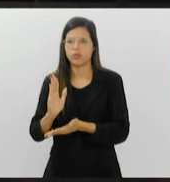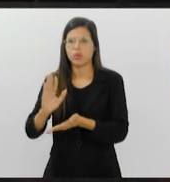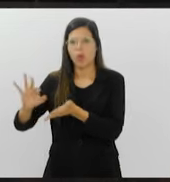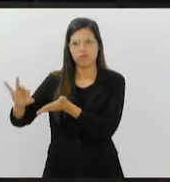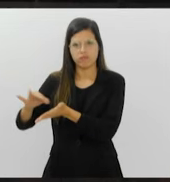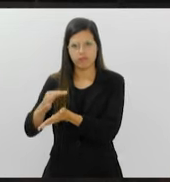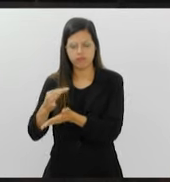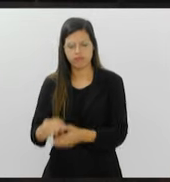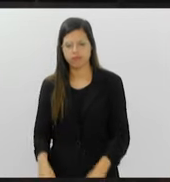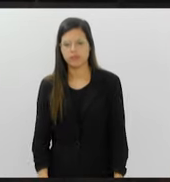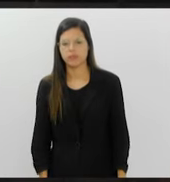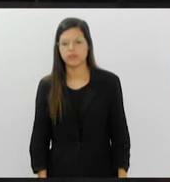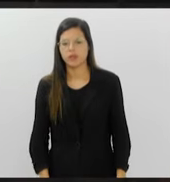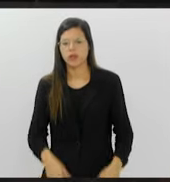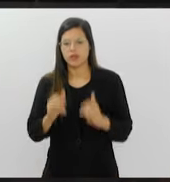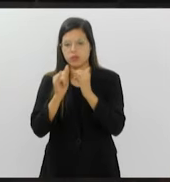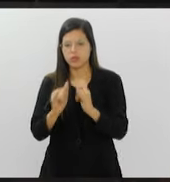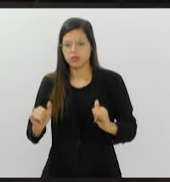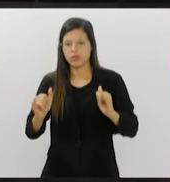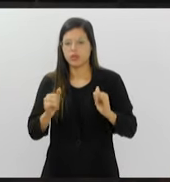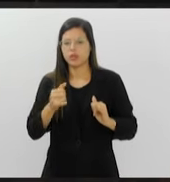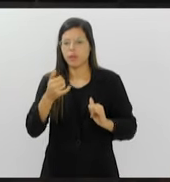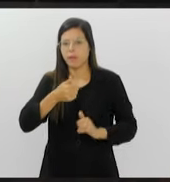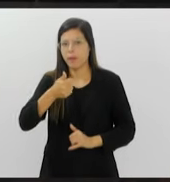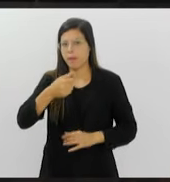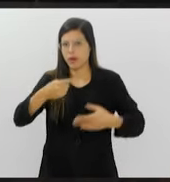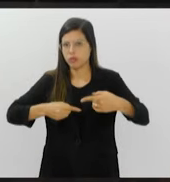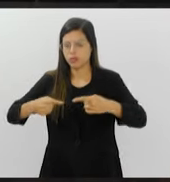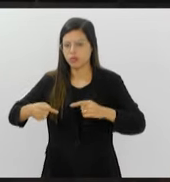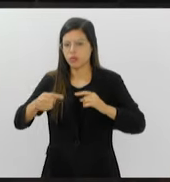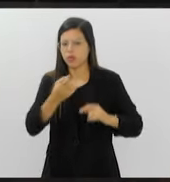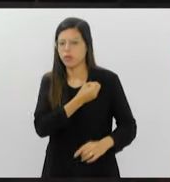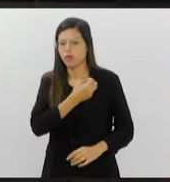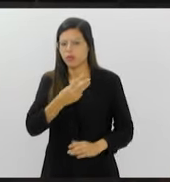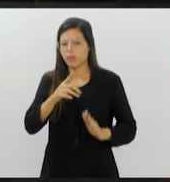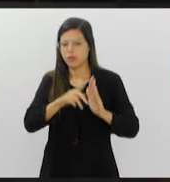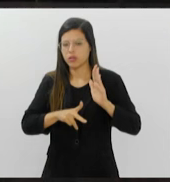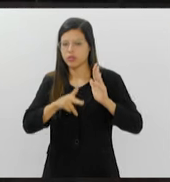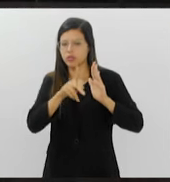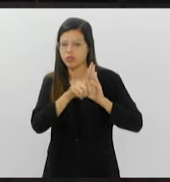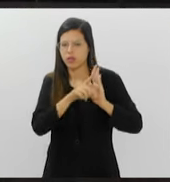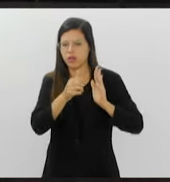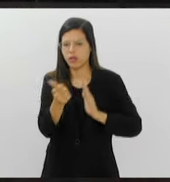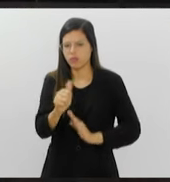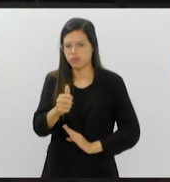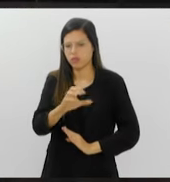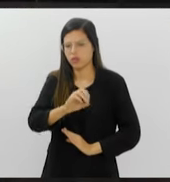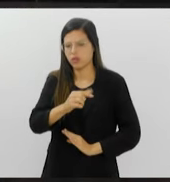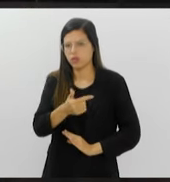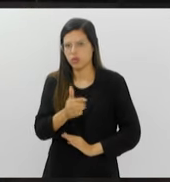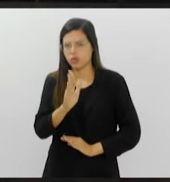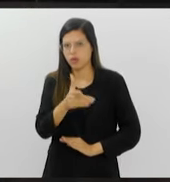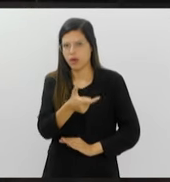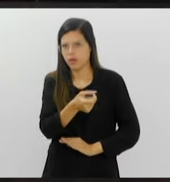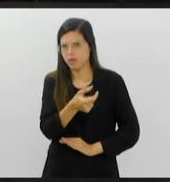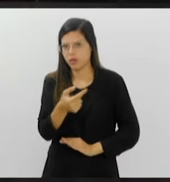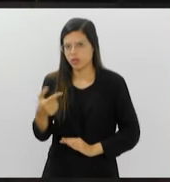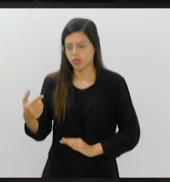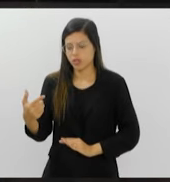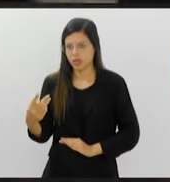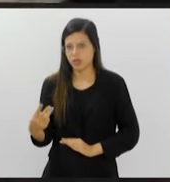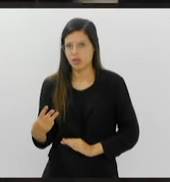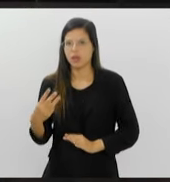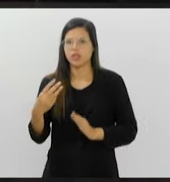vá autógrafo. Anuncio, em primeira discussão, projeto de lei número 1102 de 2023, de autoria da deputada